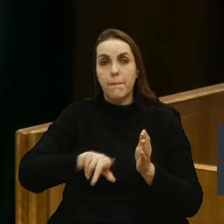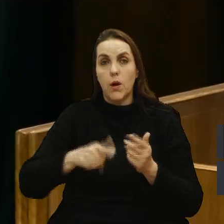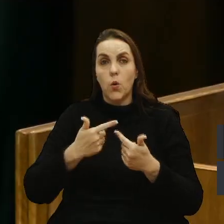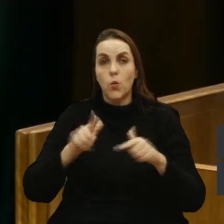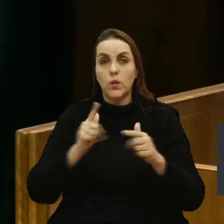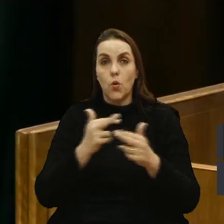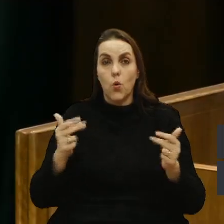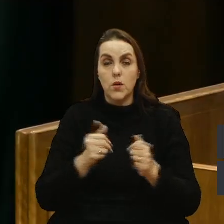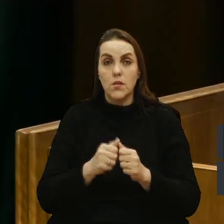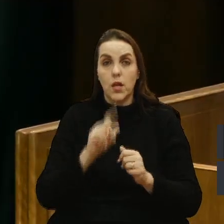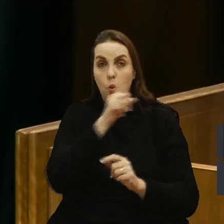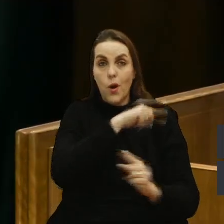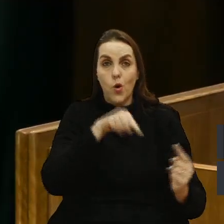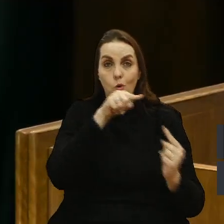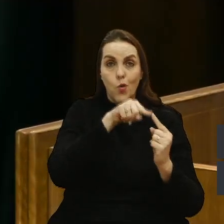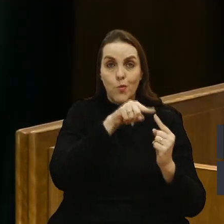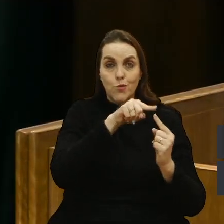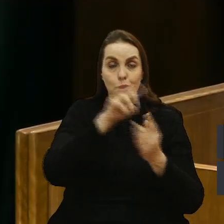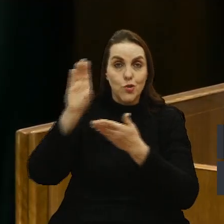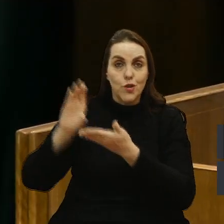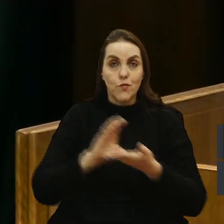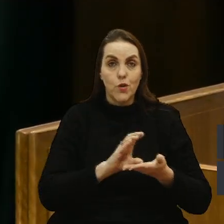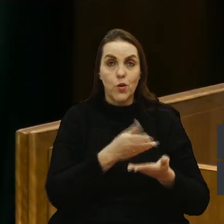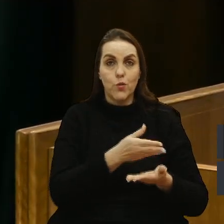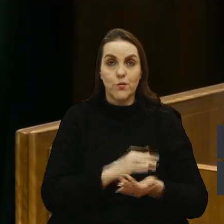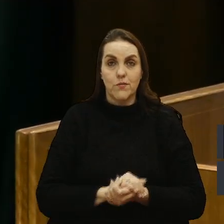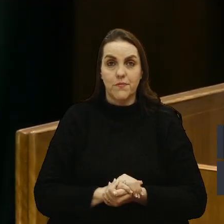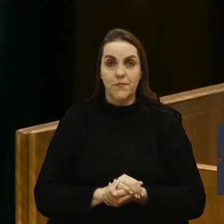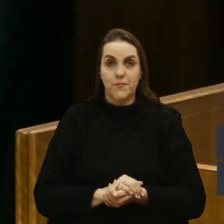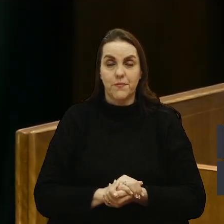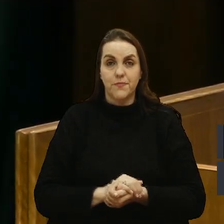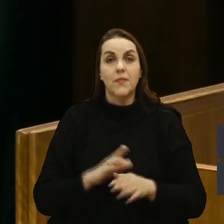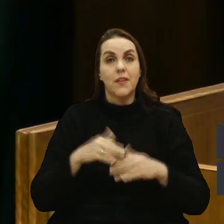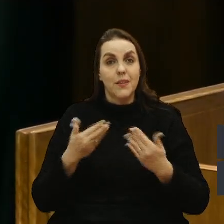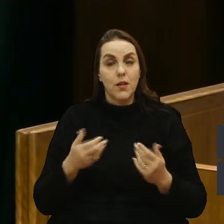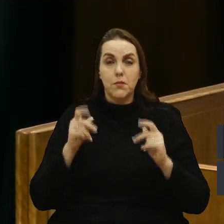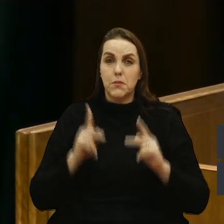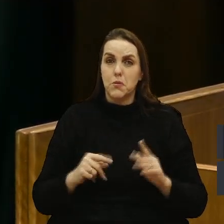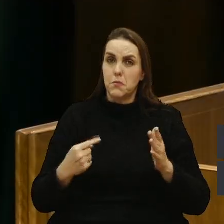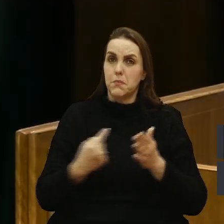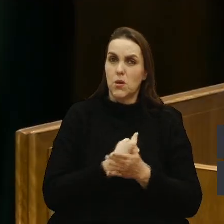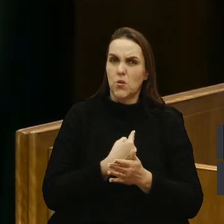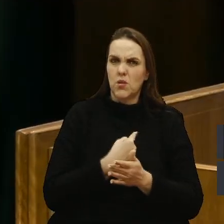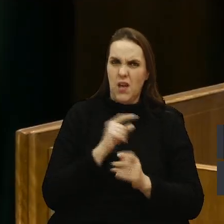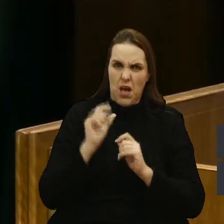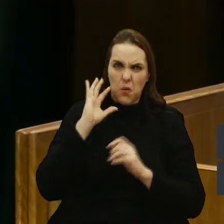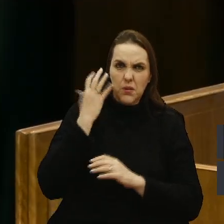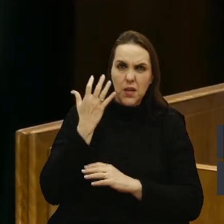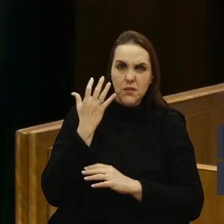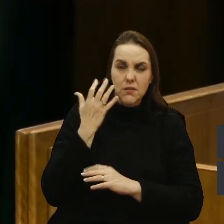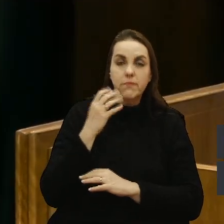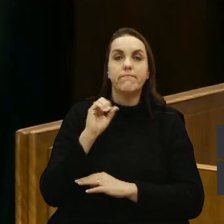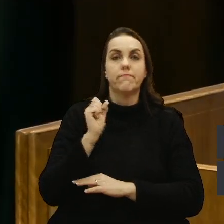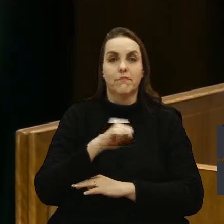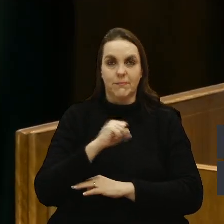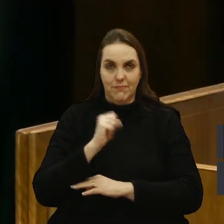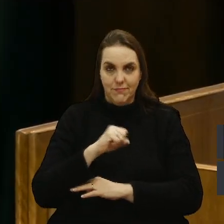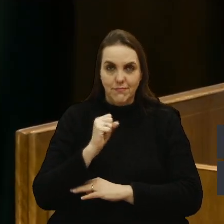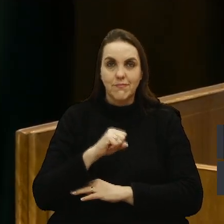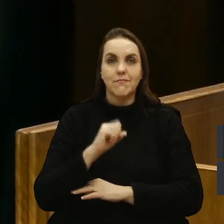que não aquilo que a gente tinha destinado. E as pessoas perguntam, isso acontece?